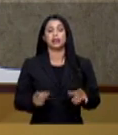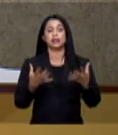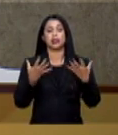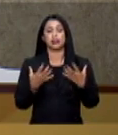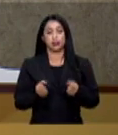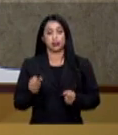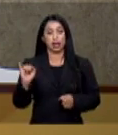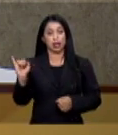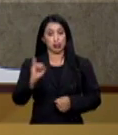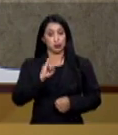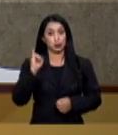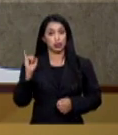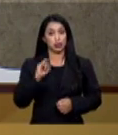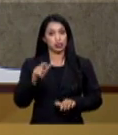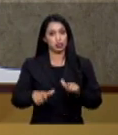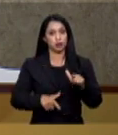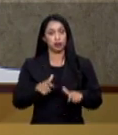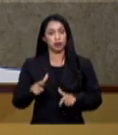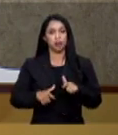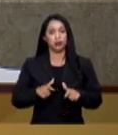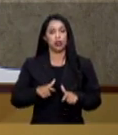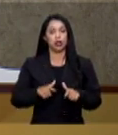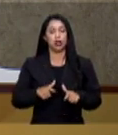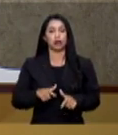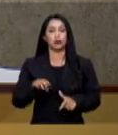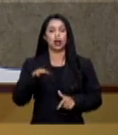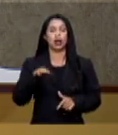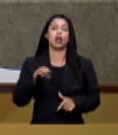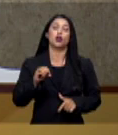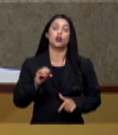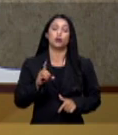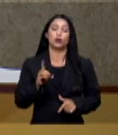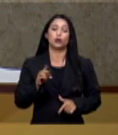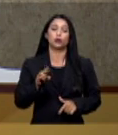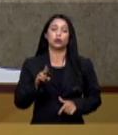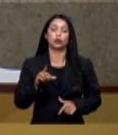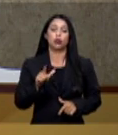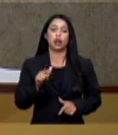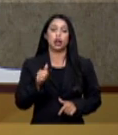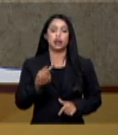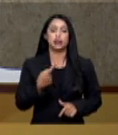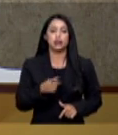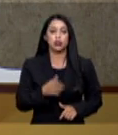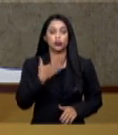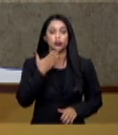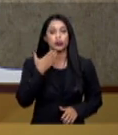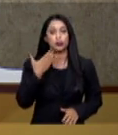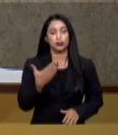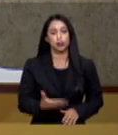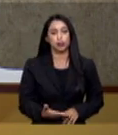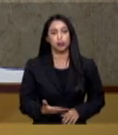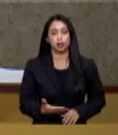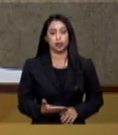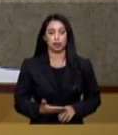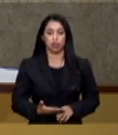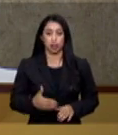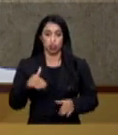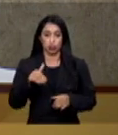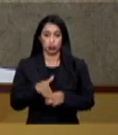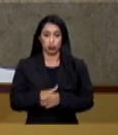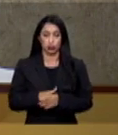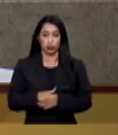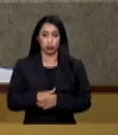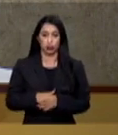pela importância do trabalho à moderação que foi suscitada e indicada no